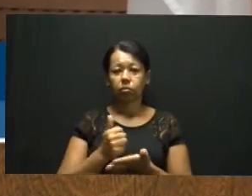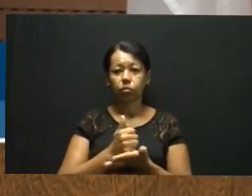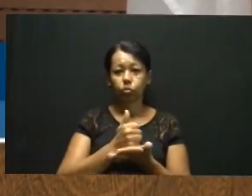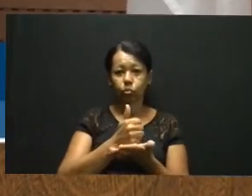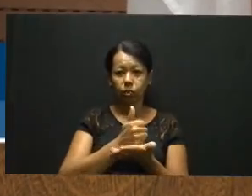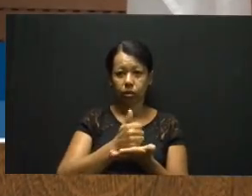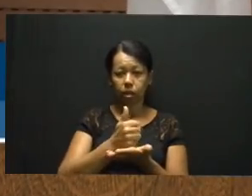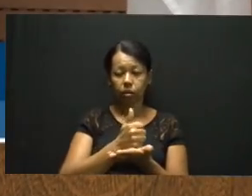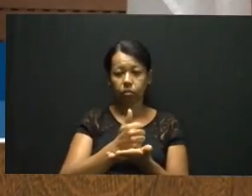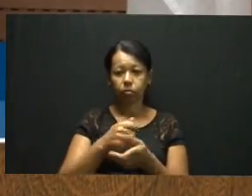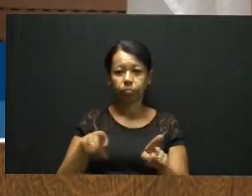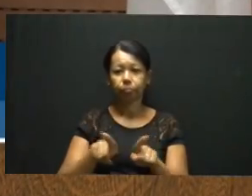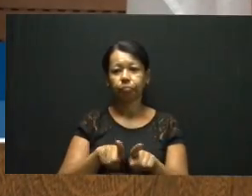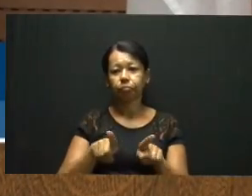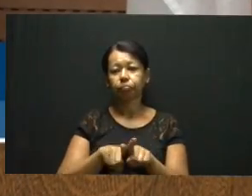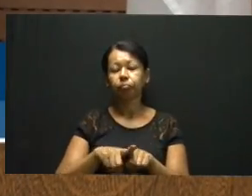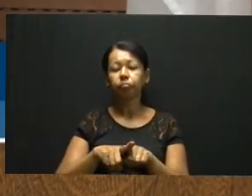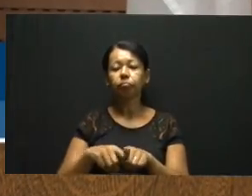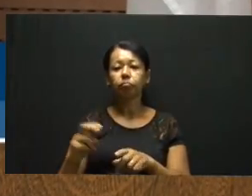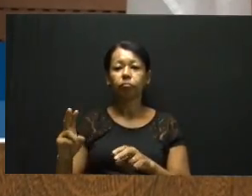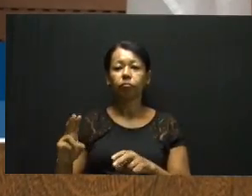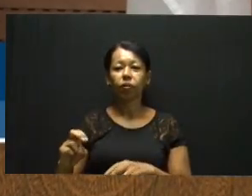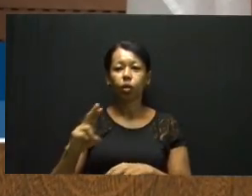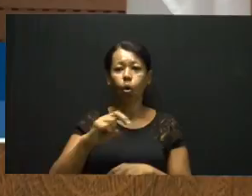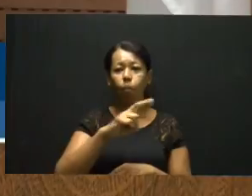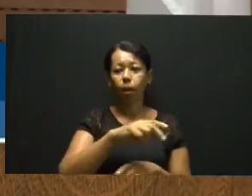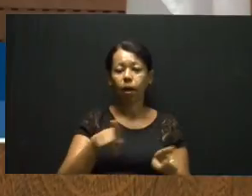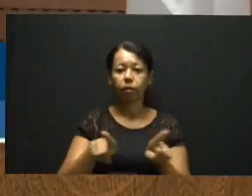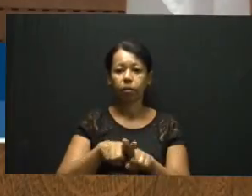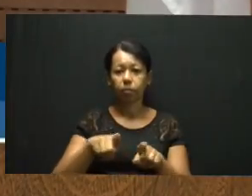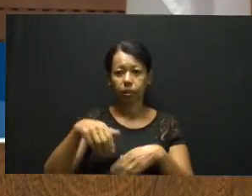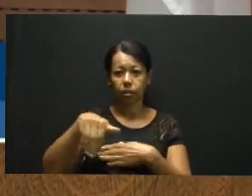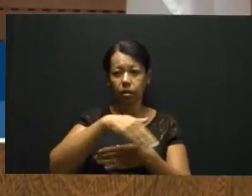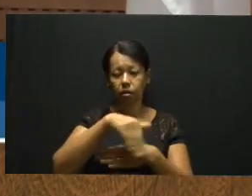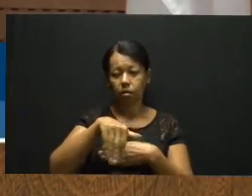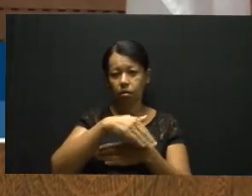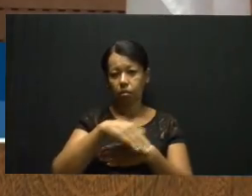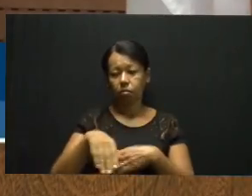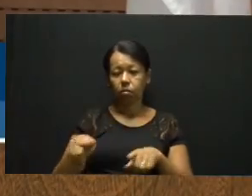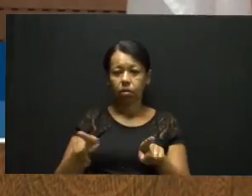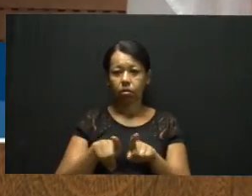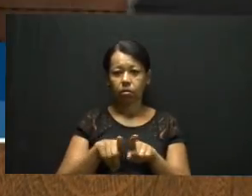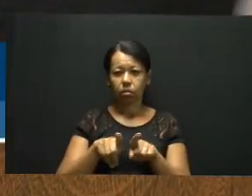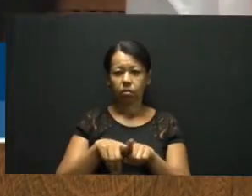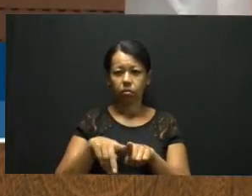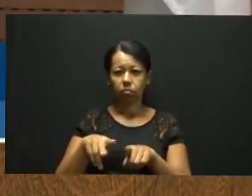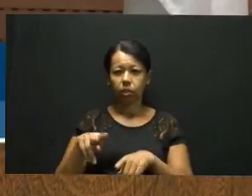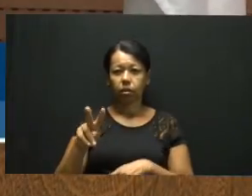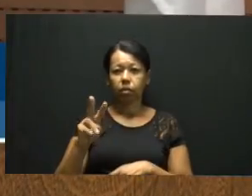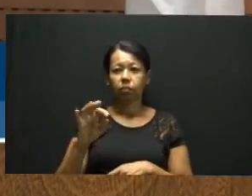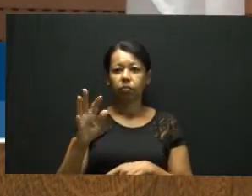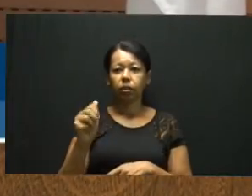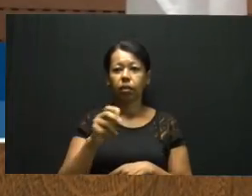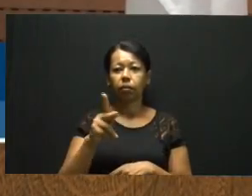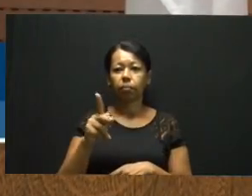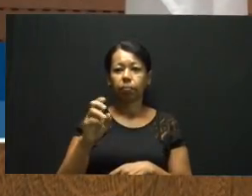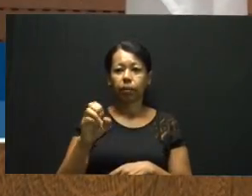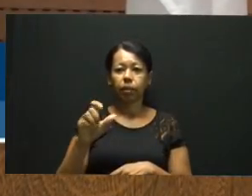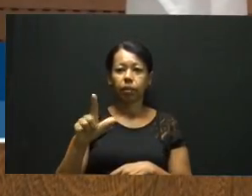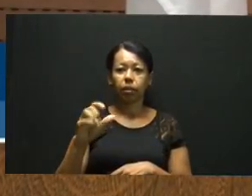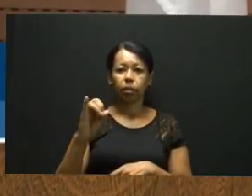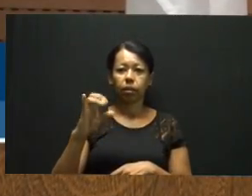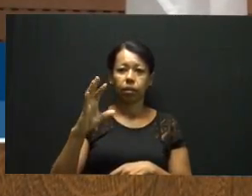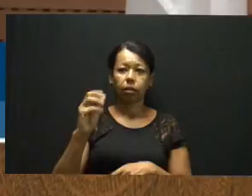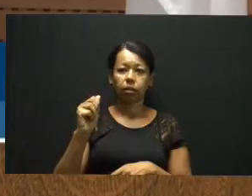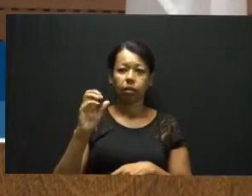e manutenção lombada no leito carroçável da Avenida Tancredo Almeida Neves, Vila Pelicas. Caminhe-se. Gestões